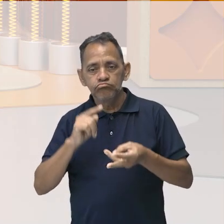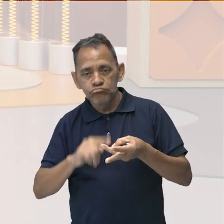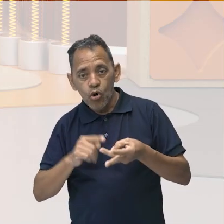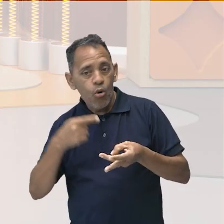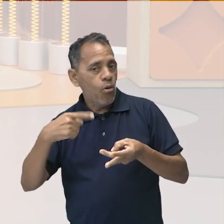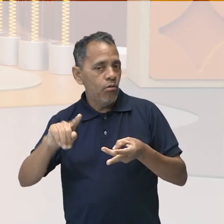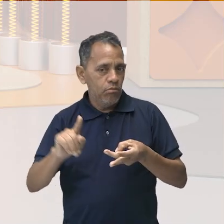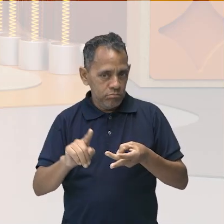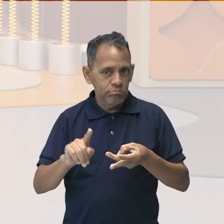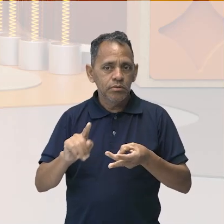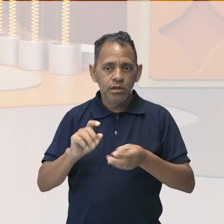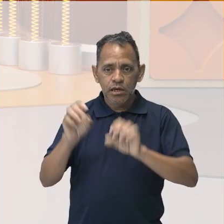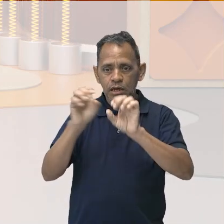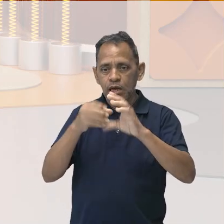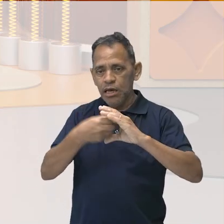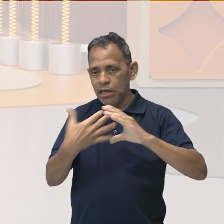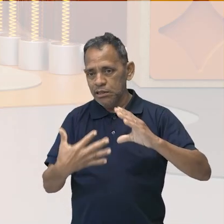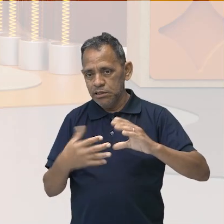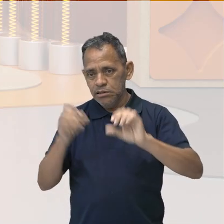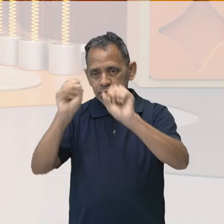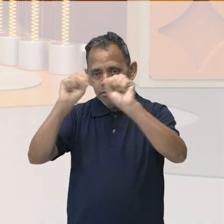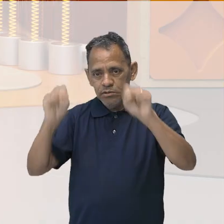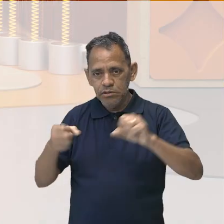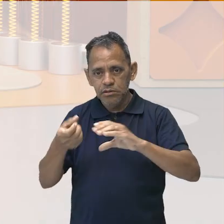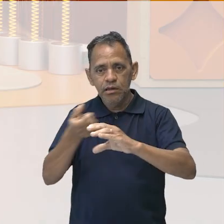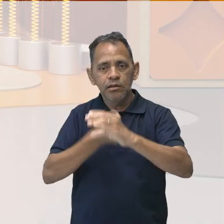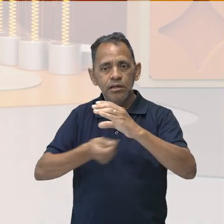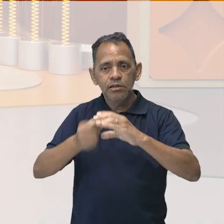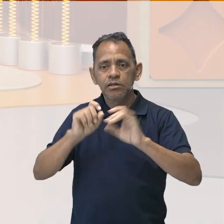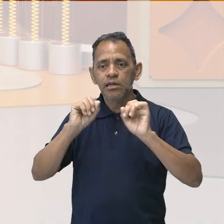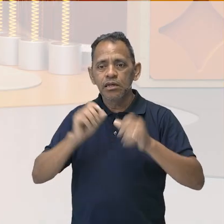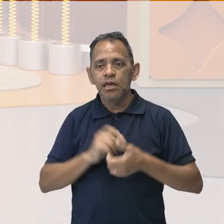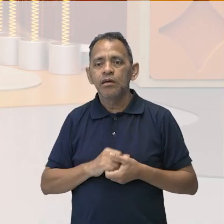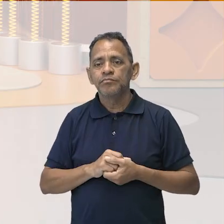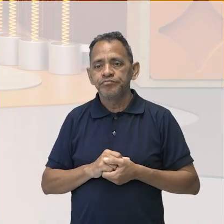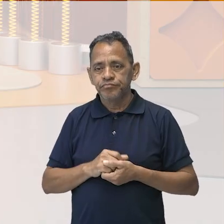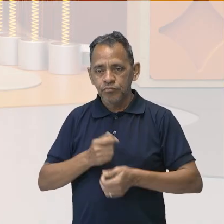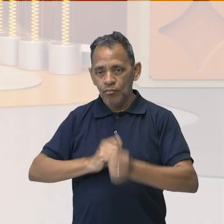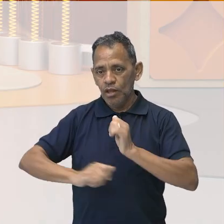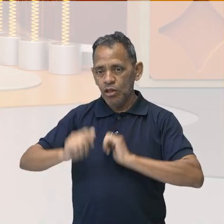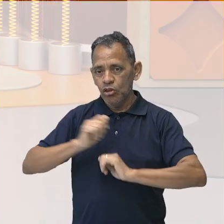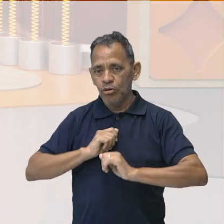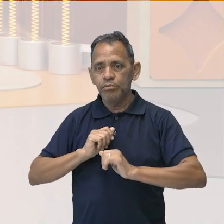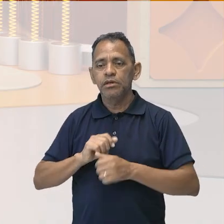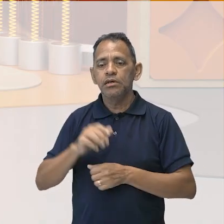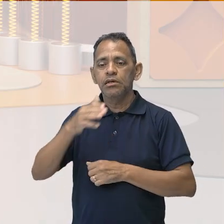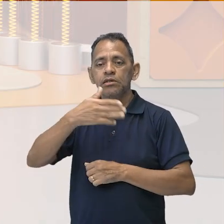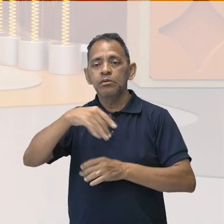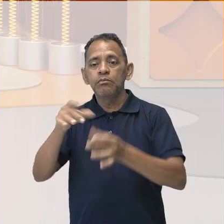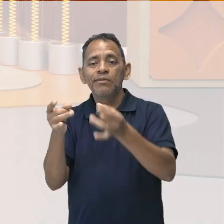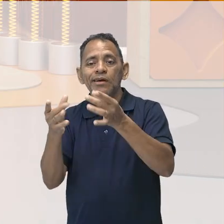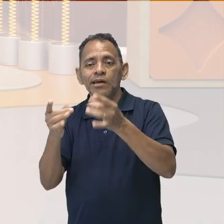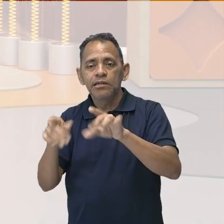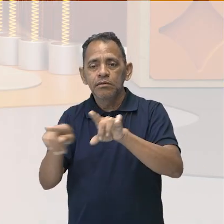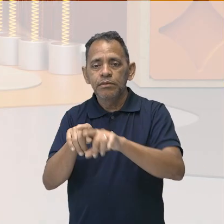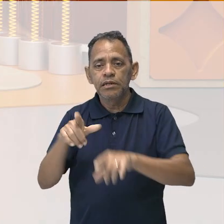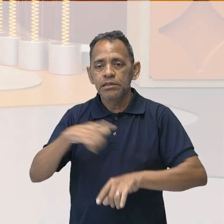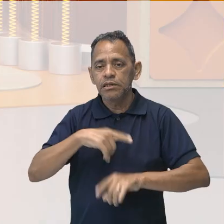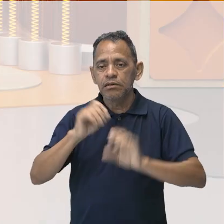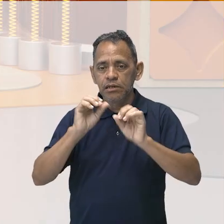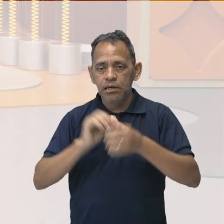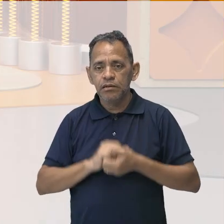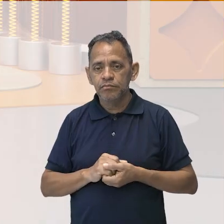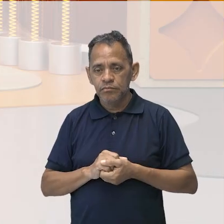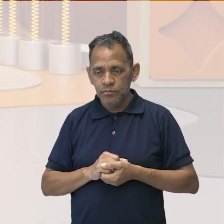sistema capitalista, gente, vai ser o quê? A economia, né, de mercado, que vai nos dar o quê? A lei